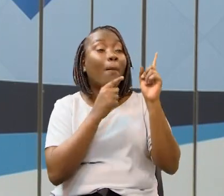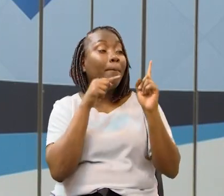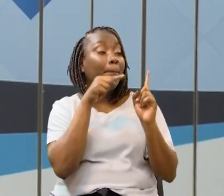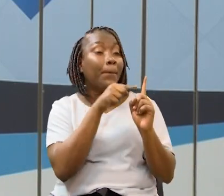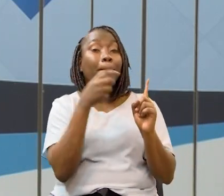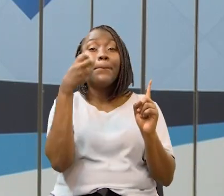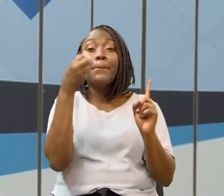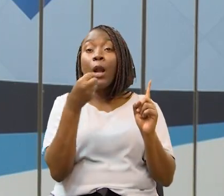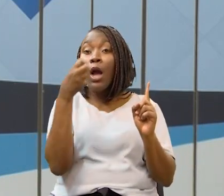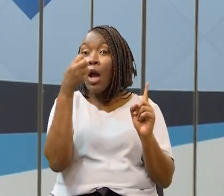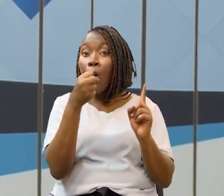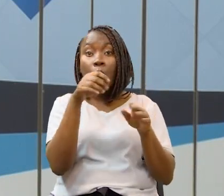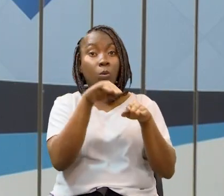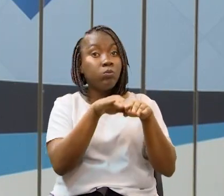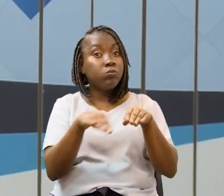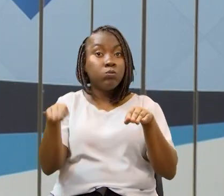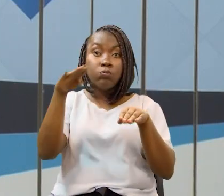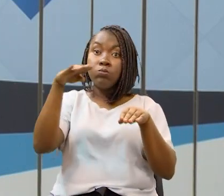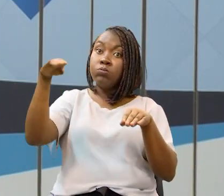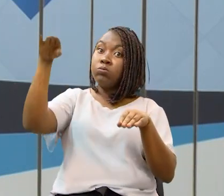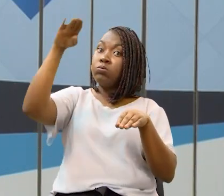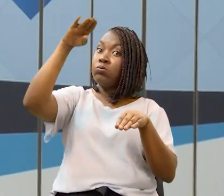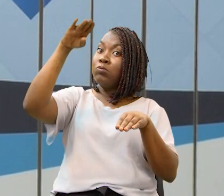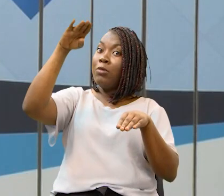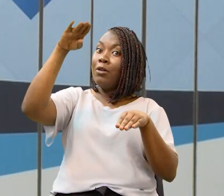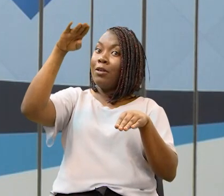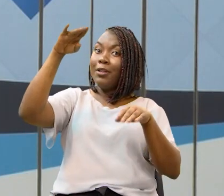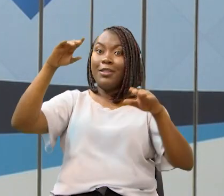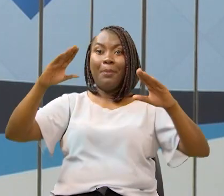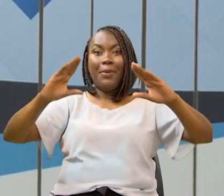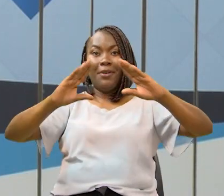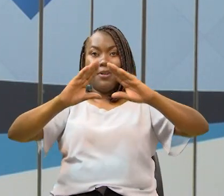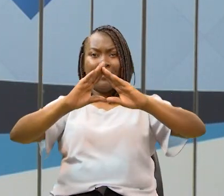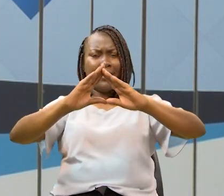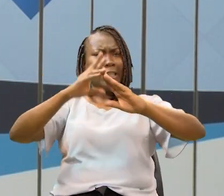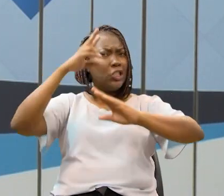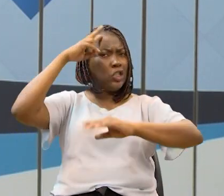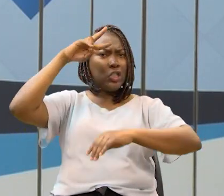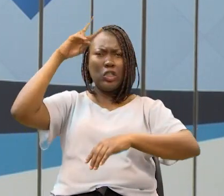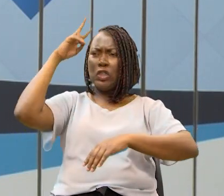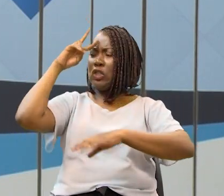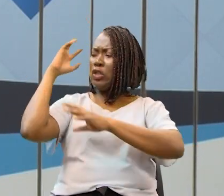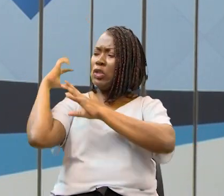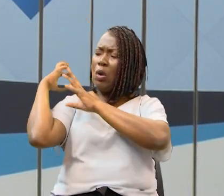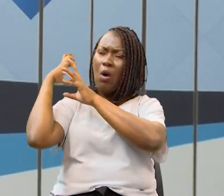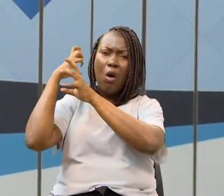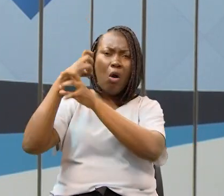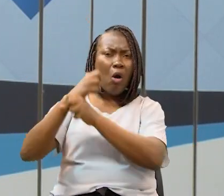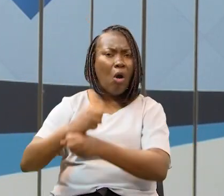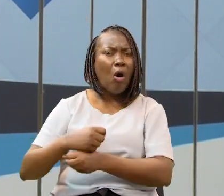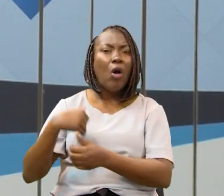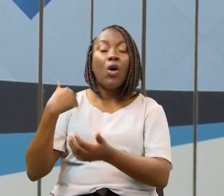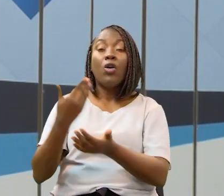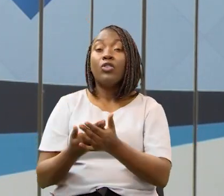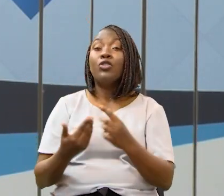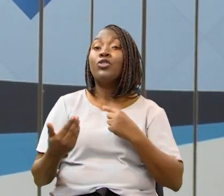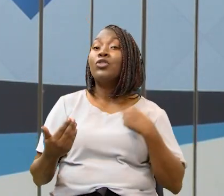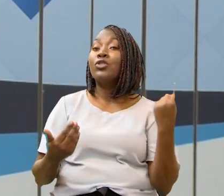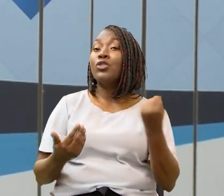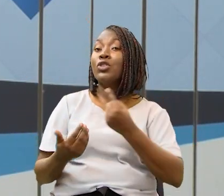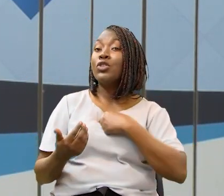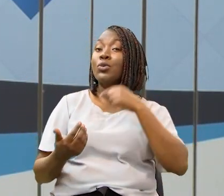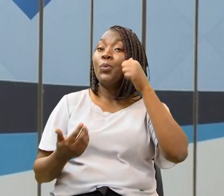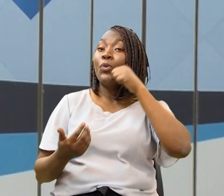na base, ali no topo da pirâmide, né? Então, é algo histórico que nós, mulheres, a